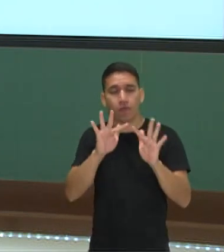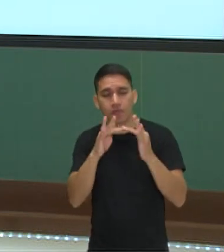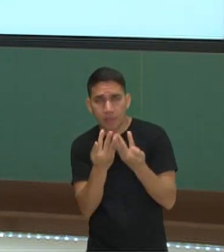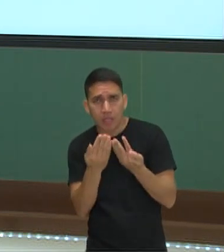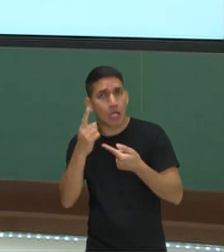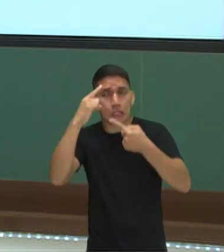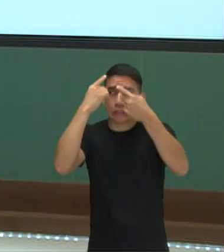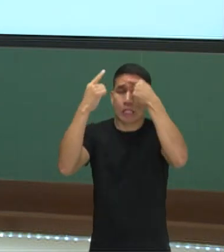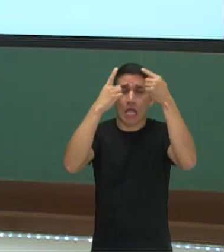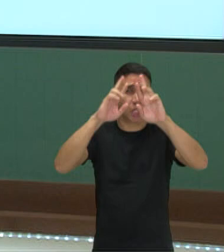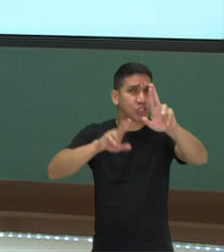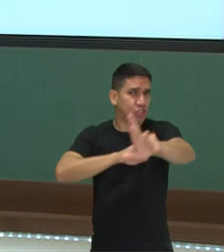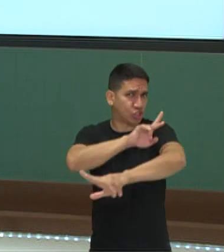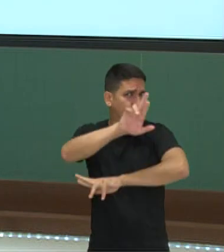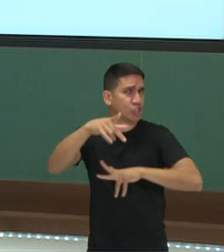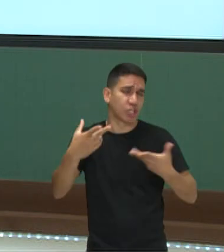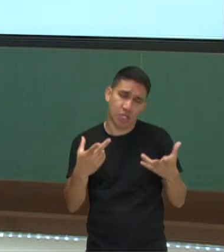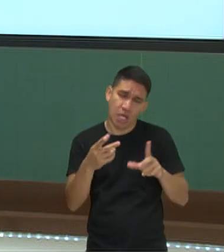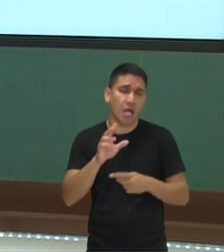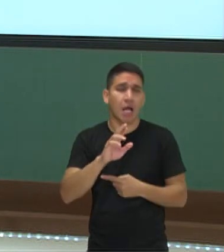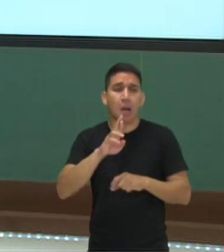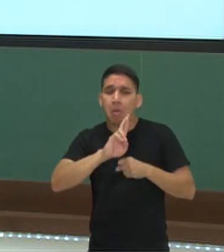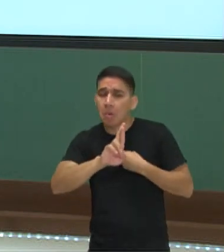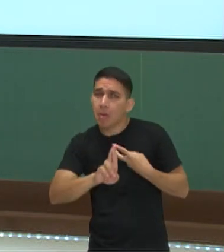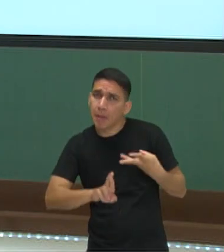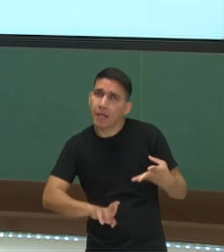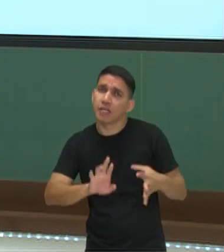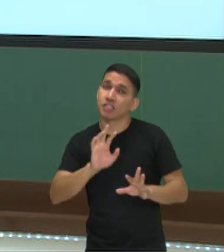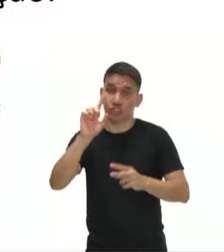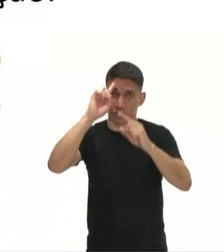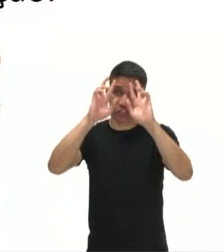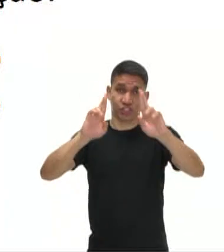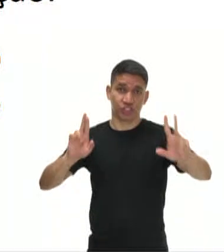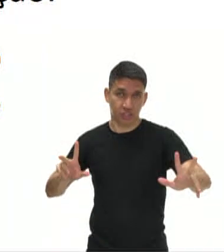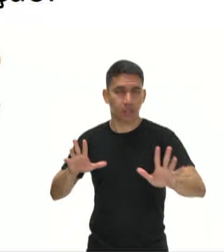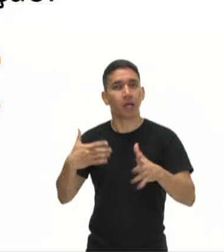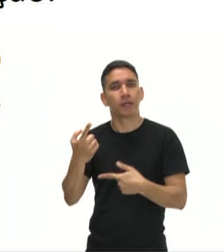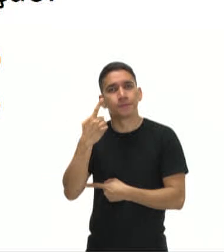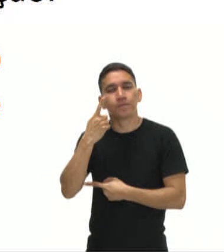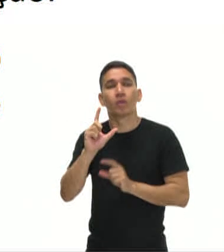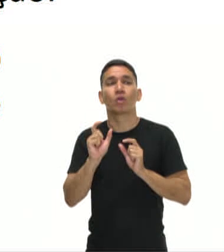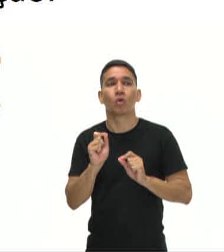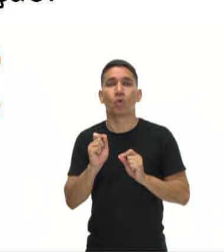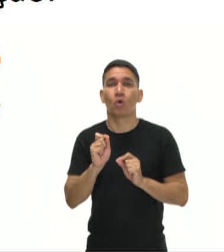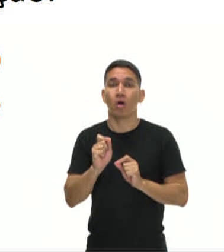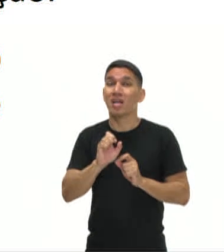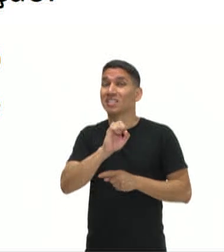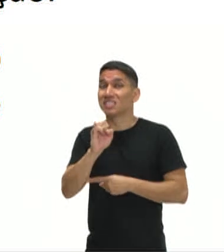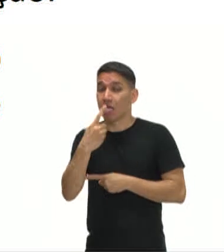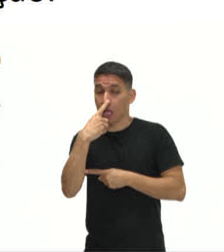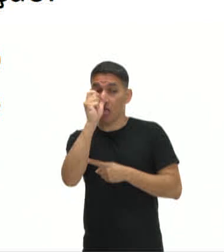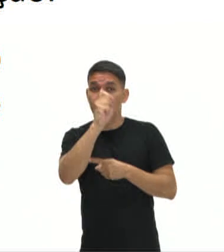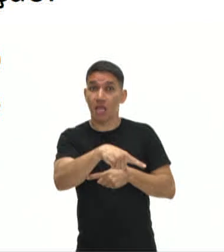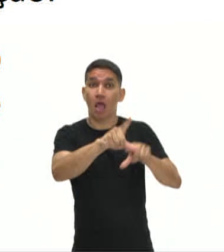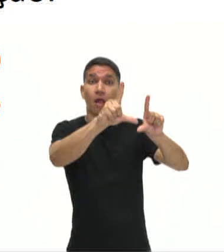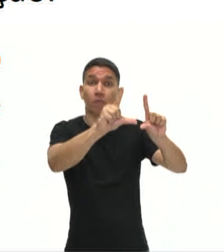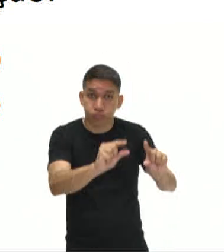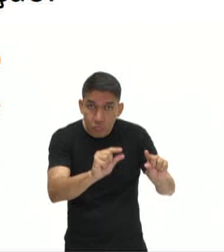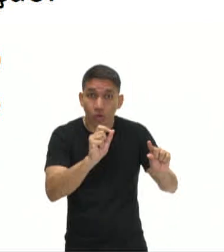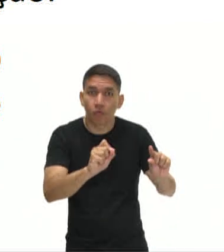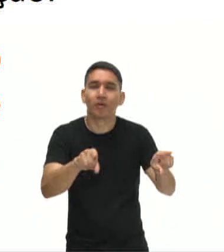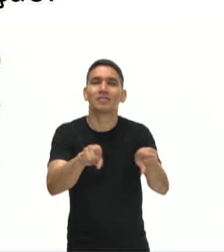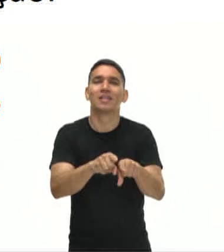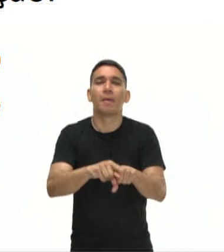diferentes. Cada família é diferente, cada ideia é diferente. A menor geração de lixo e a retirada de minerais do